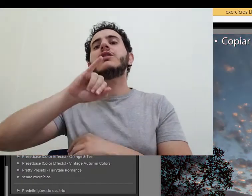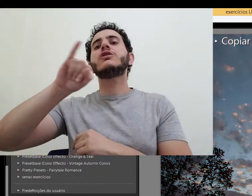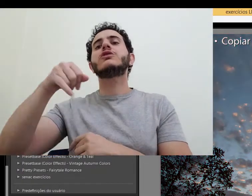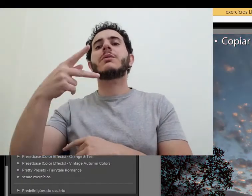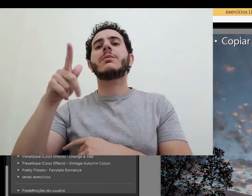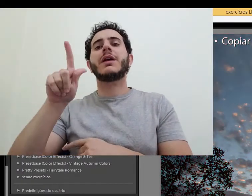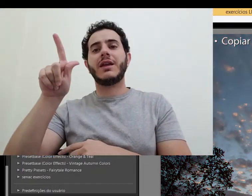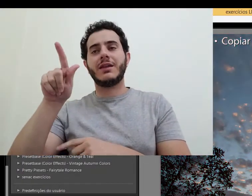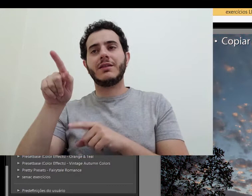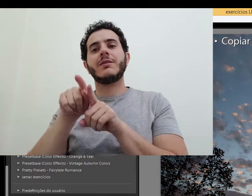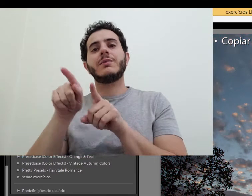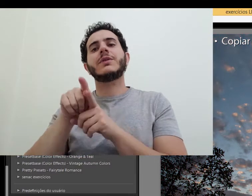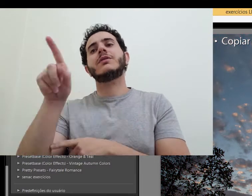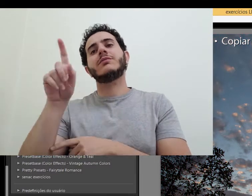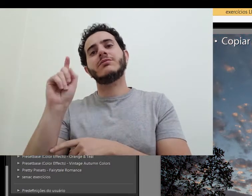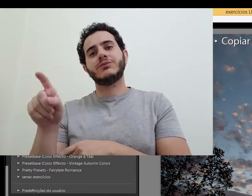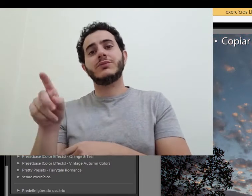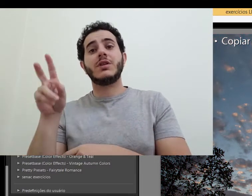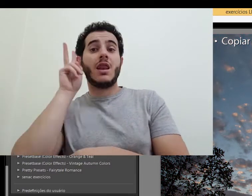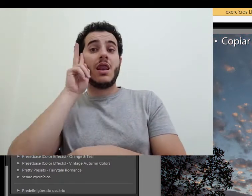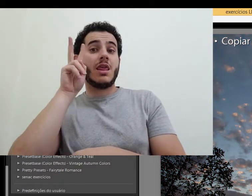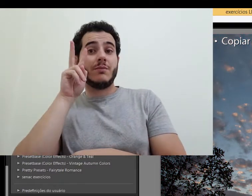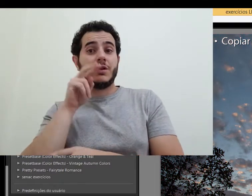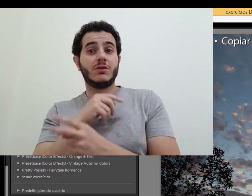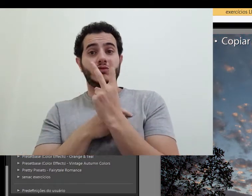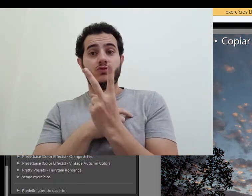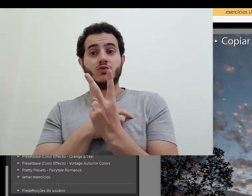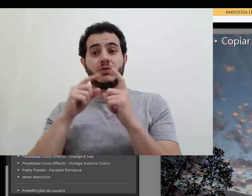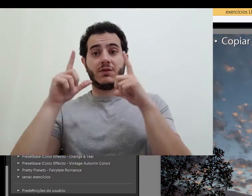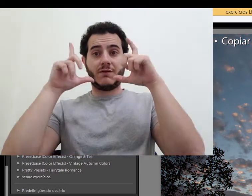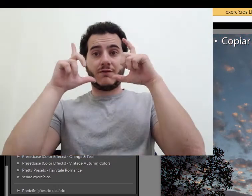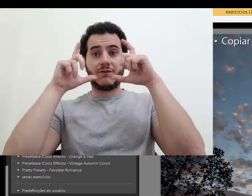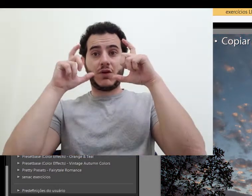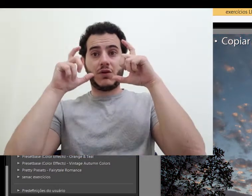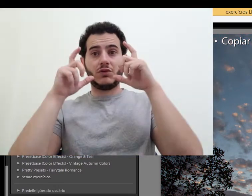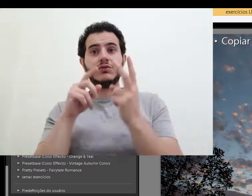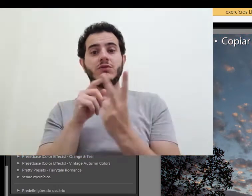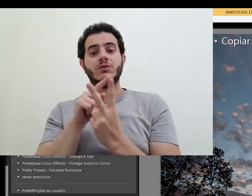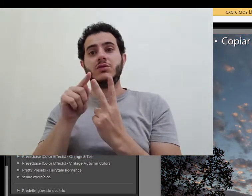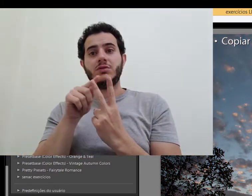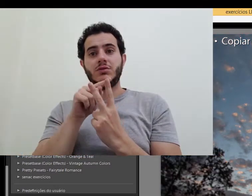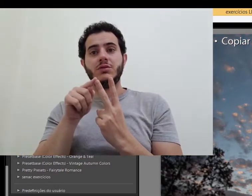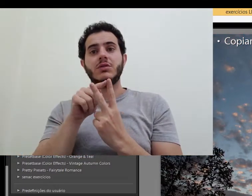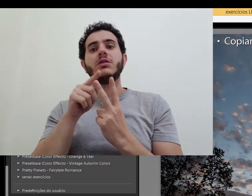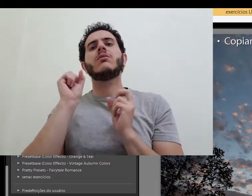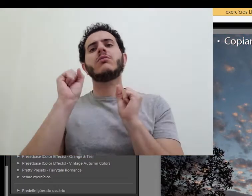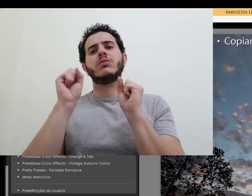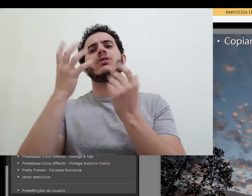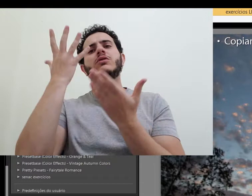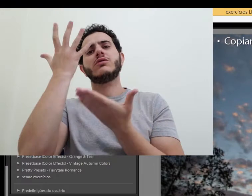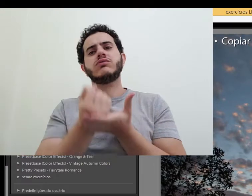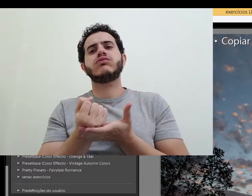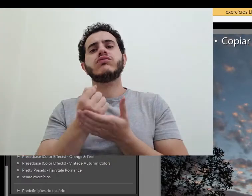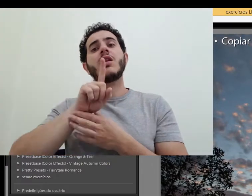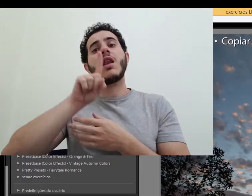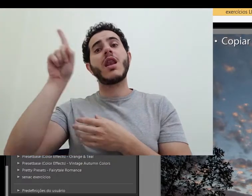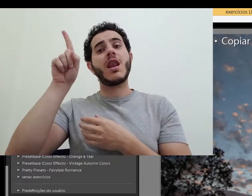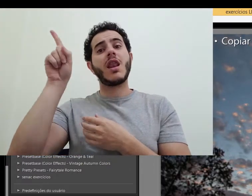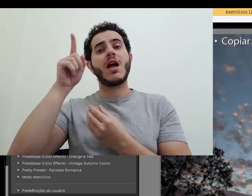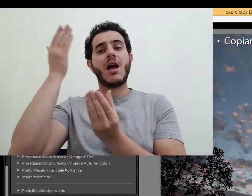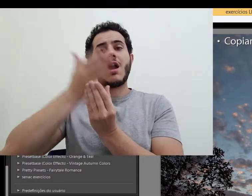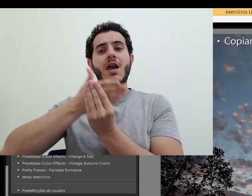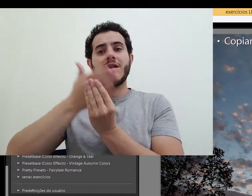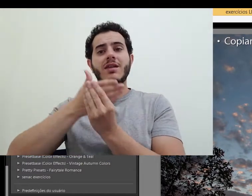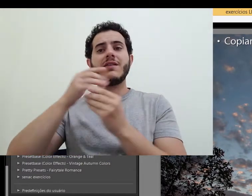JPEG também. Lembrando o quê? Que essas duas fotos, para quem está acompanhando o curso, elas estão disponíveis para download lá nos nossos